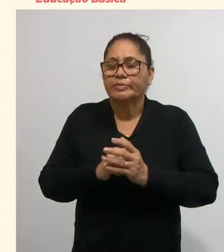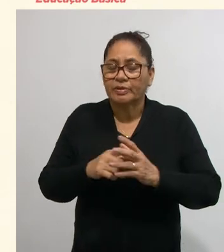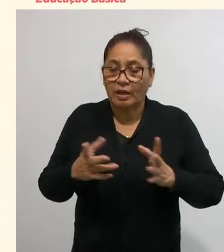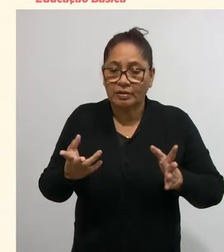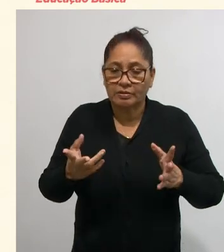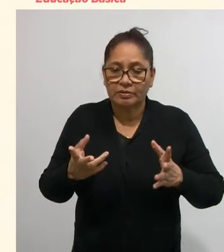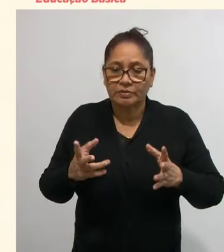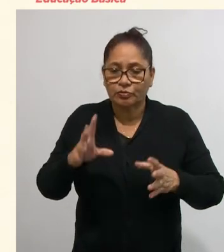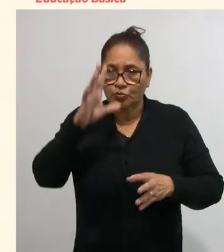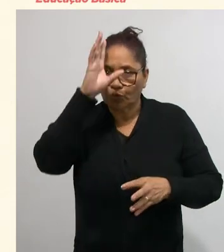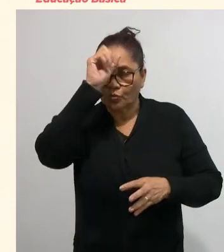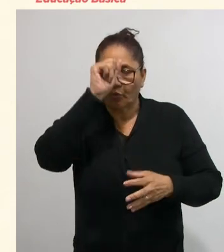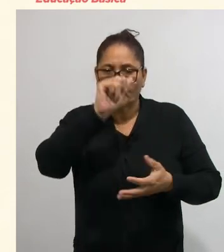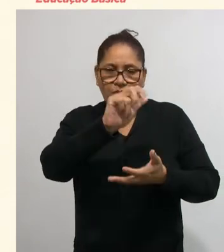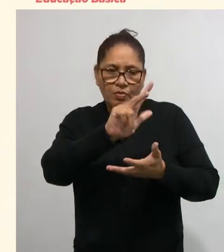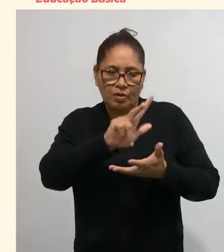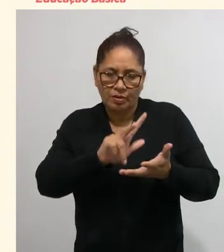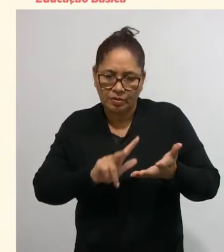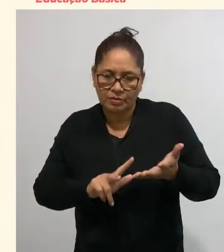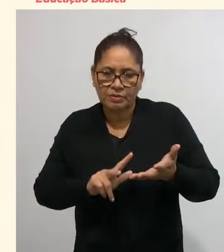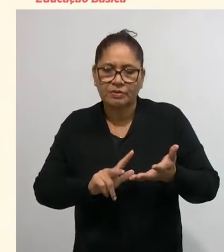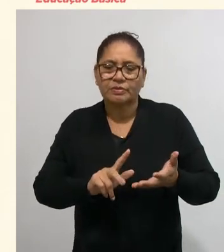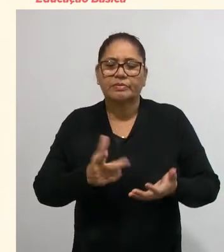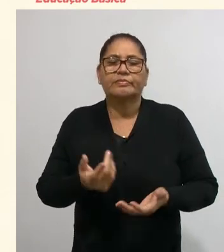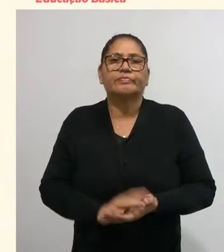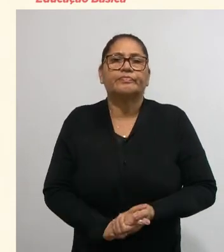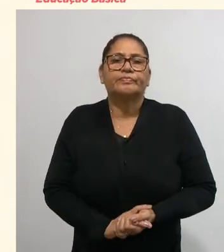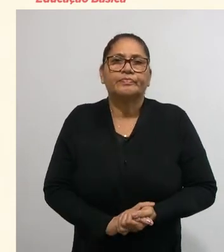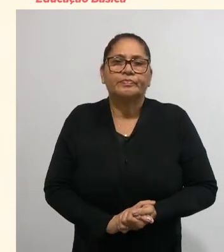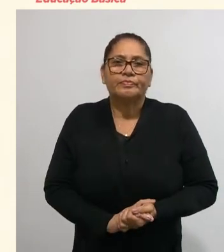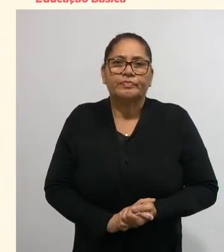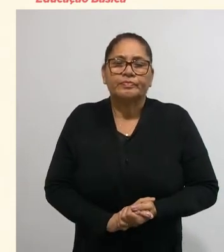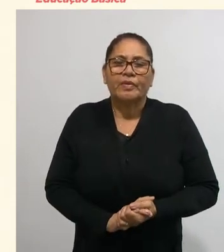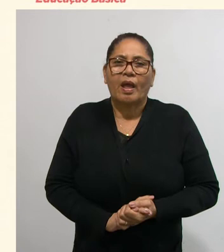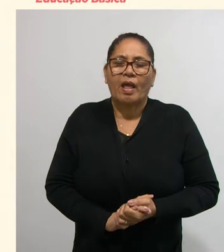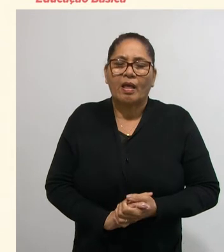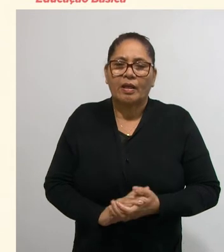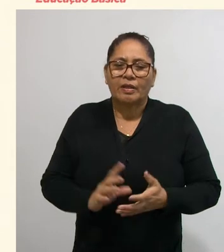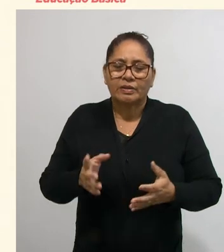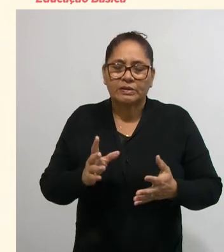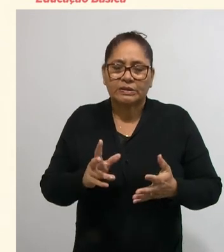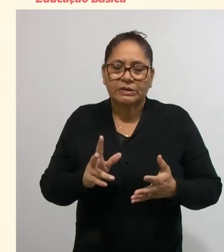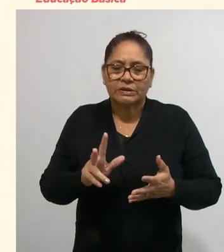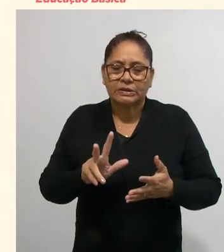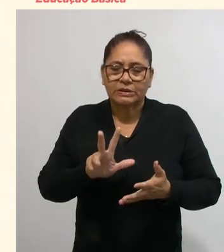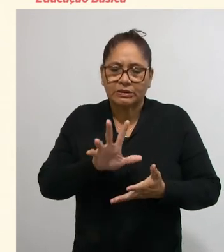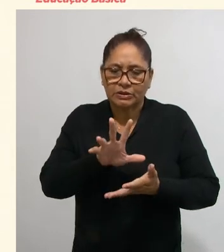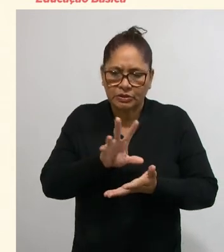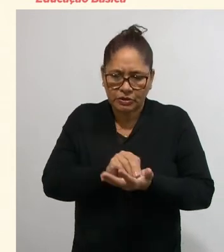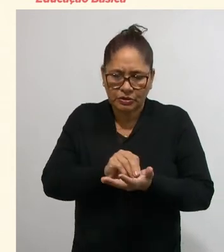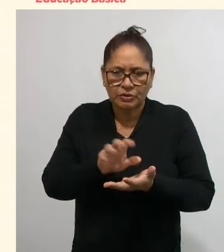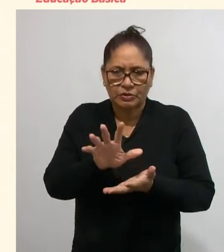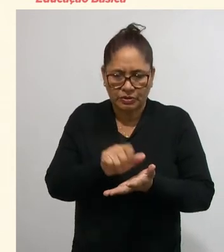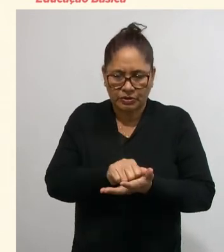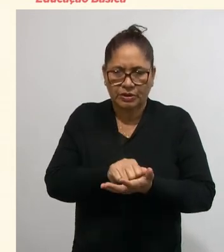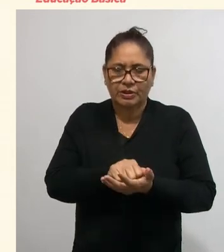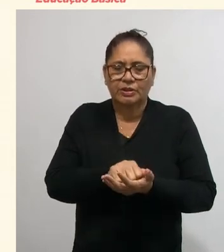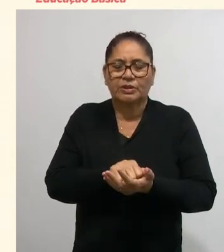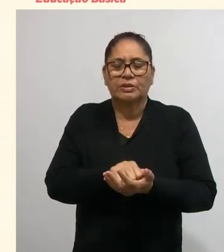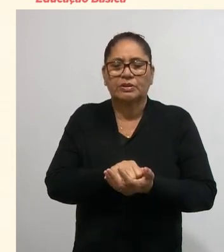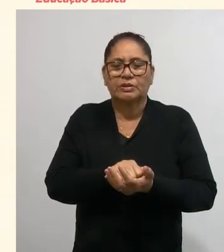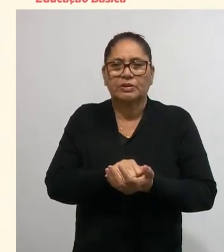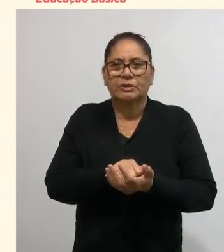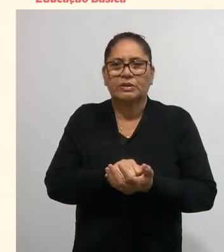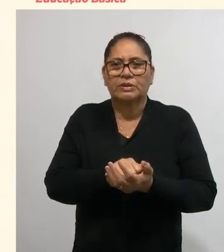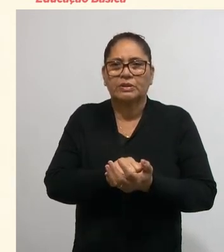virtual de aprendizagem teremos nossas discussões em fóruns chats e durante a nossas